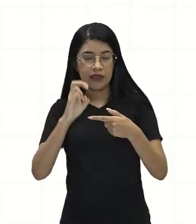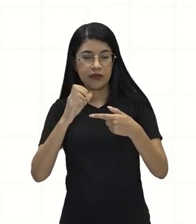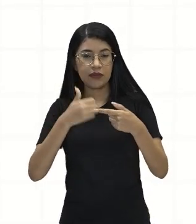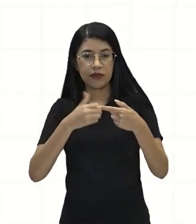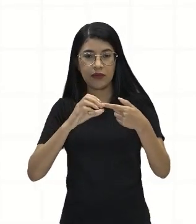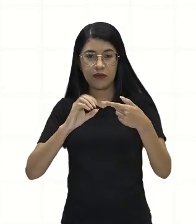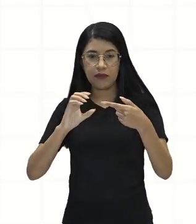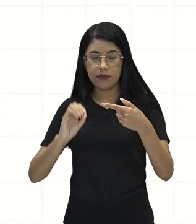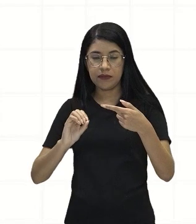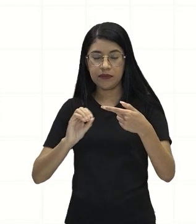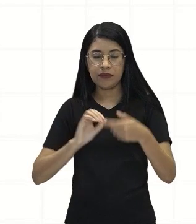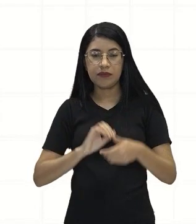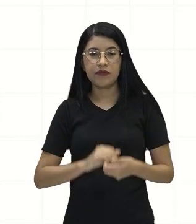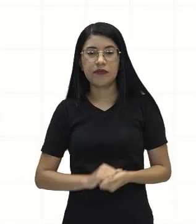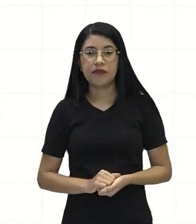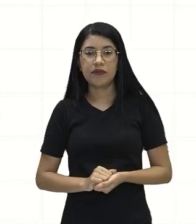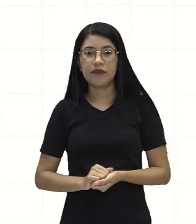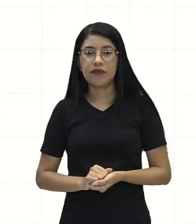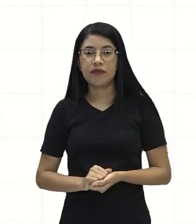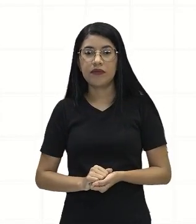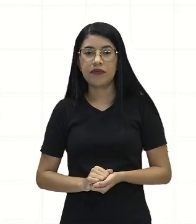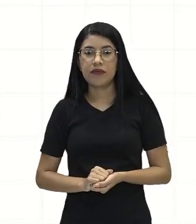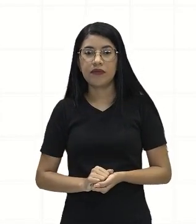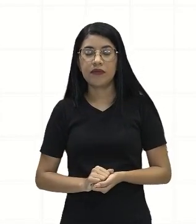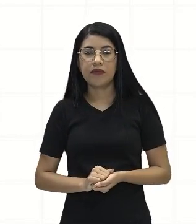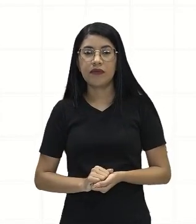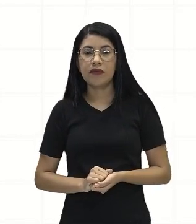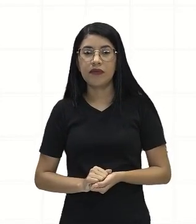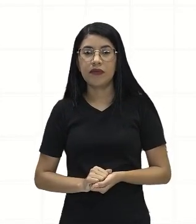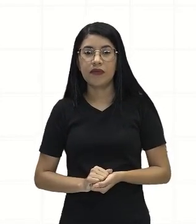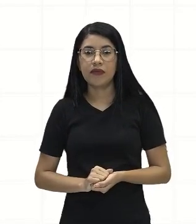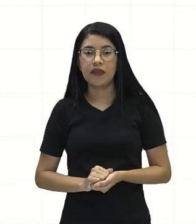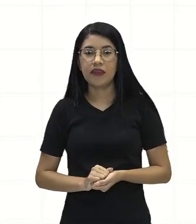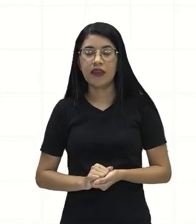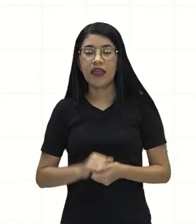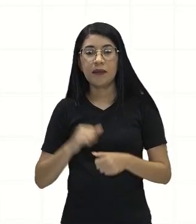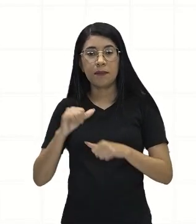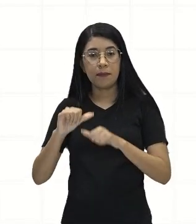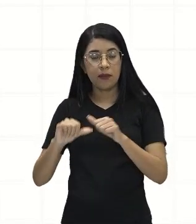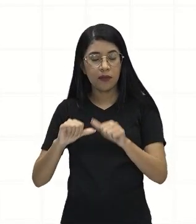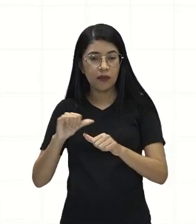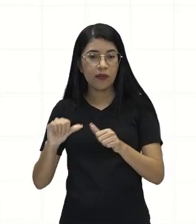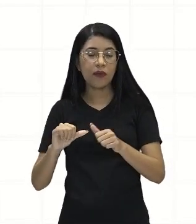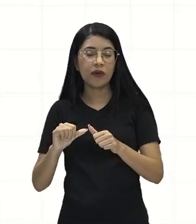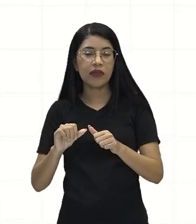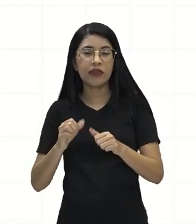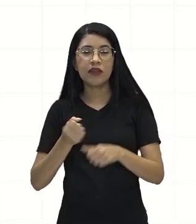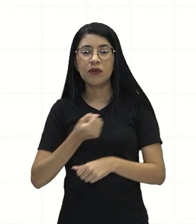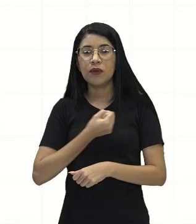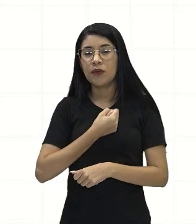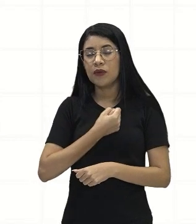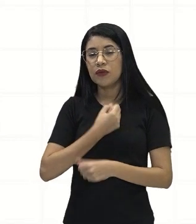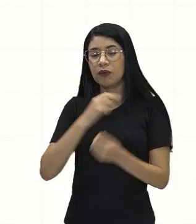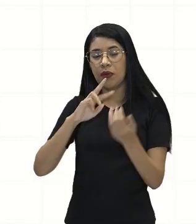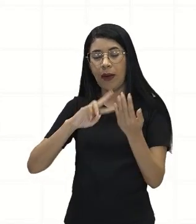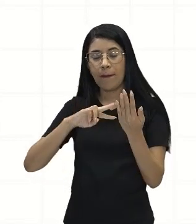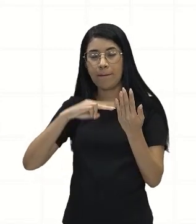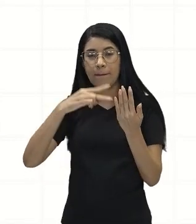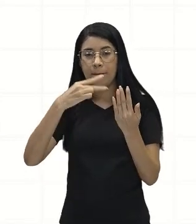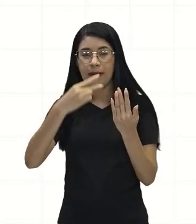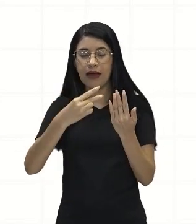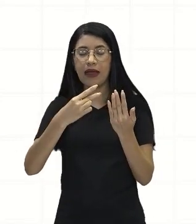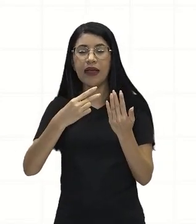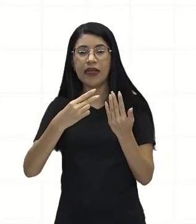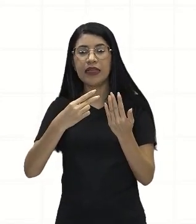transformando, e aí tendo aquele pensamento, olha, qual é o número que é elevado ao quadrado que vai